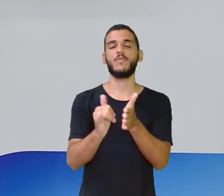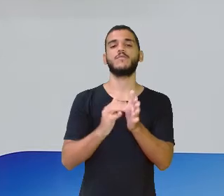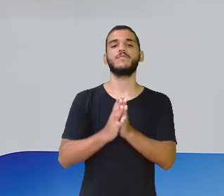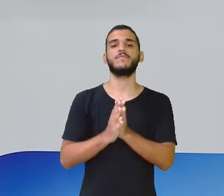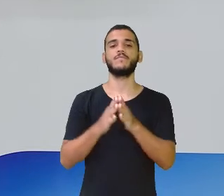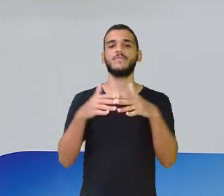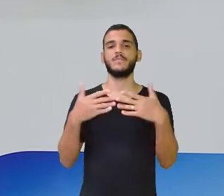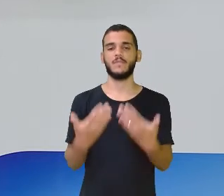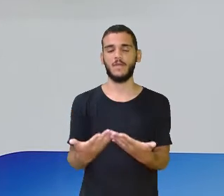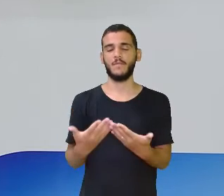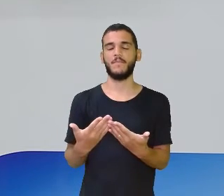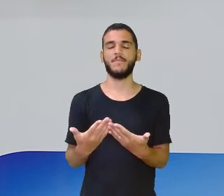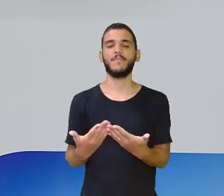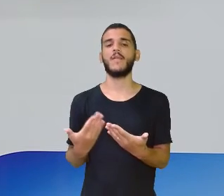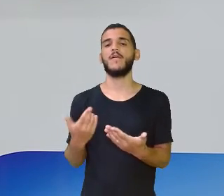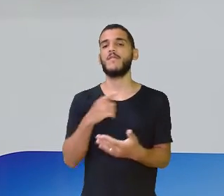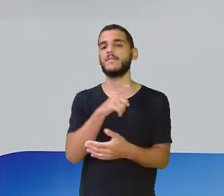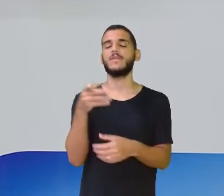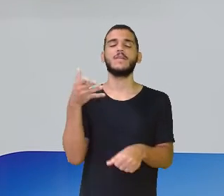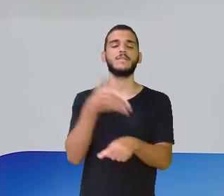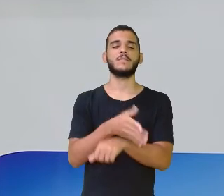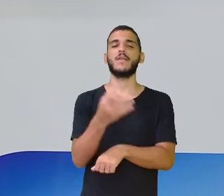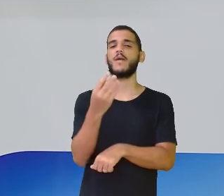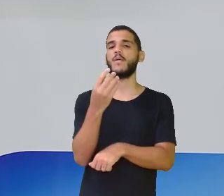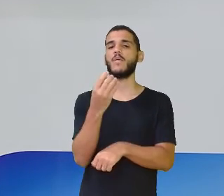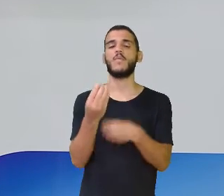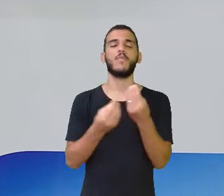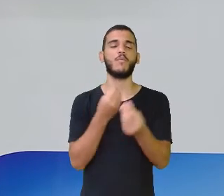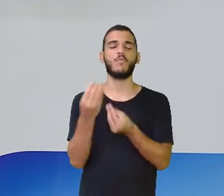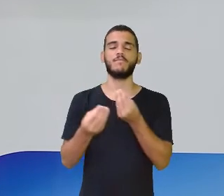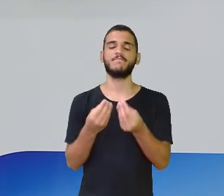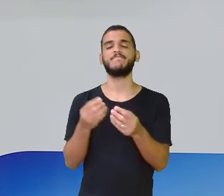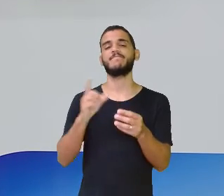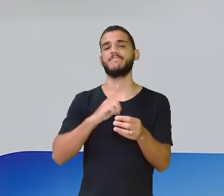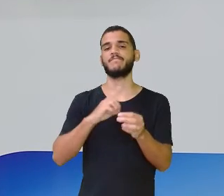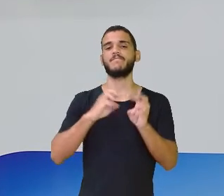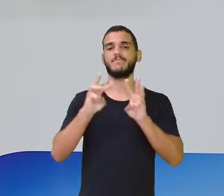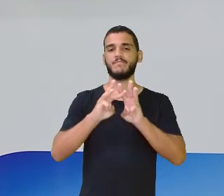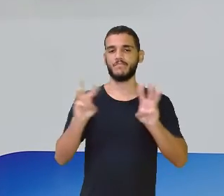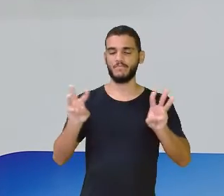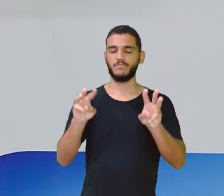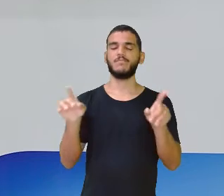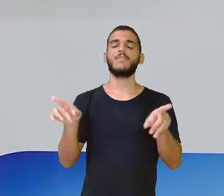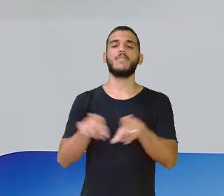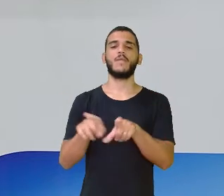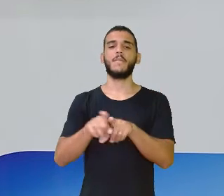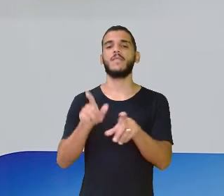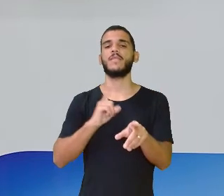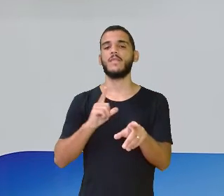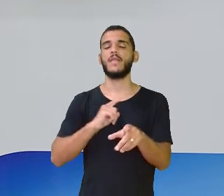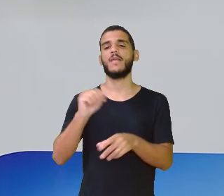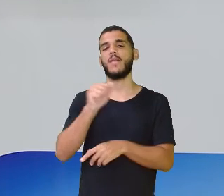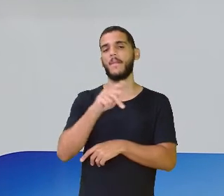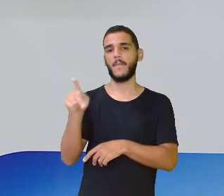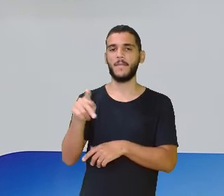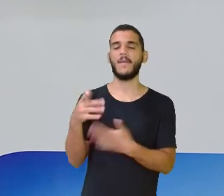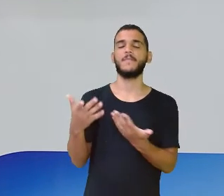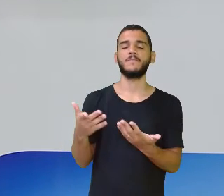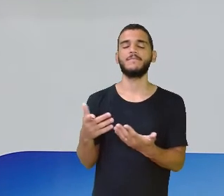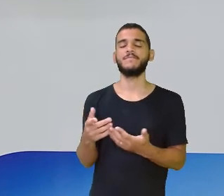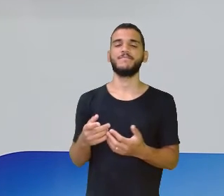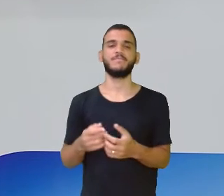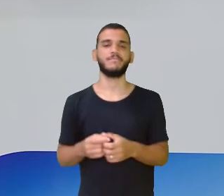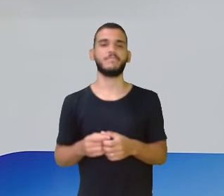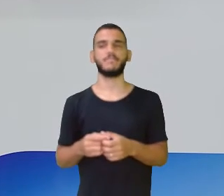como acessa. Tem o site, que você pode, né, procurar lá no site de busca, mas tem no teu aplicativo. Cantinho